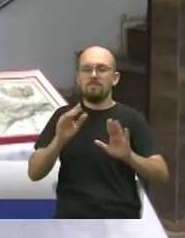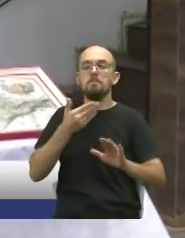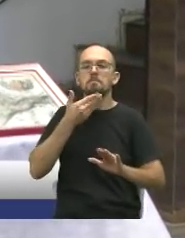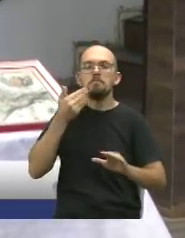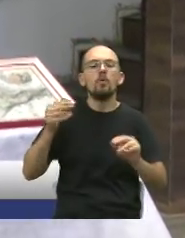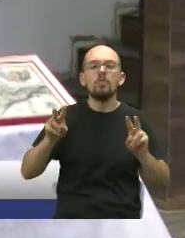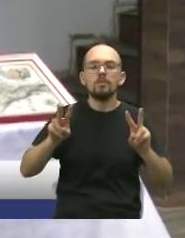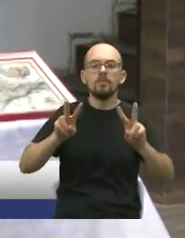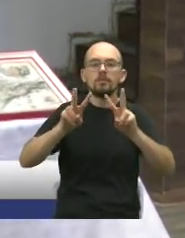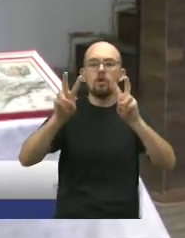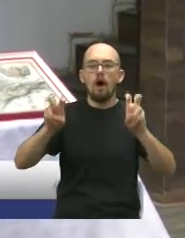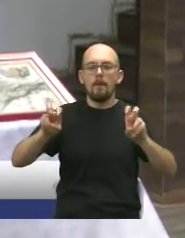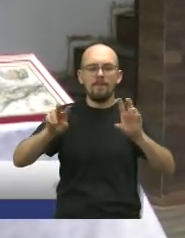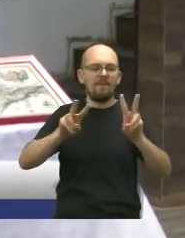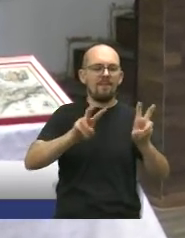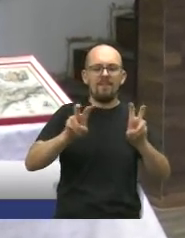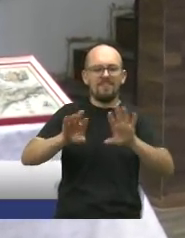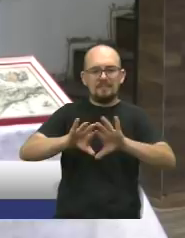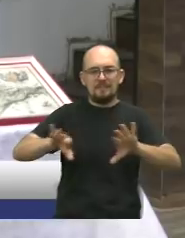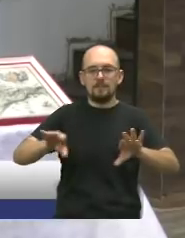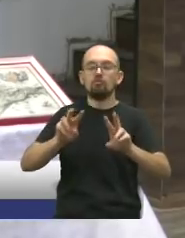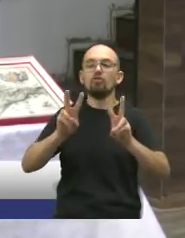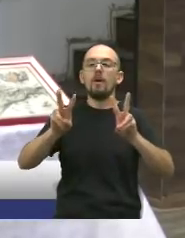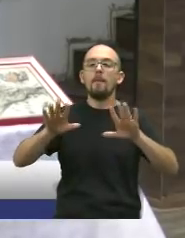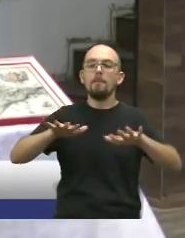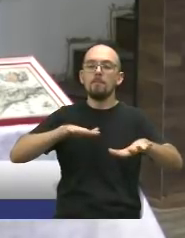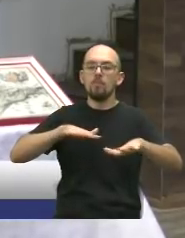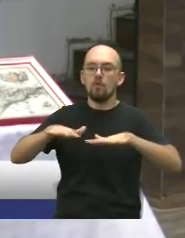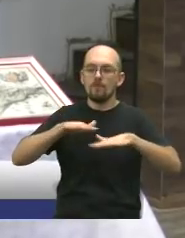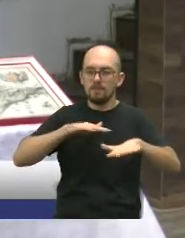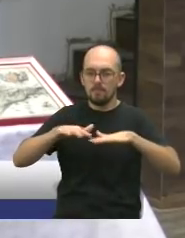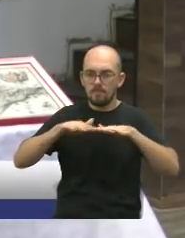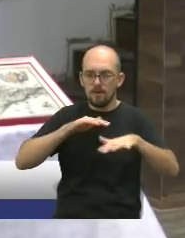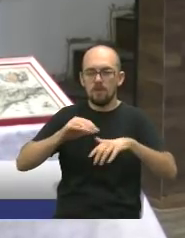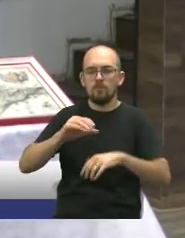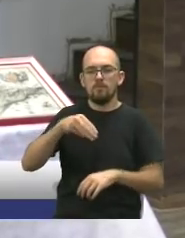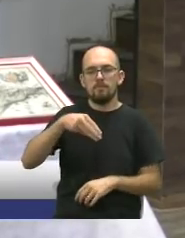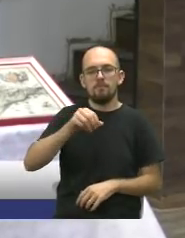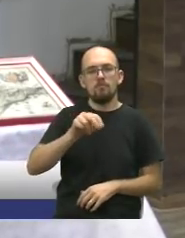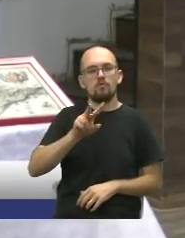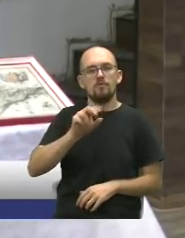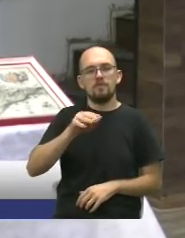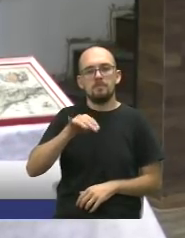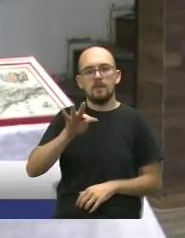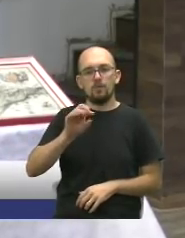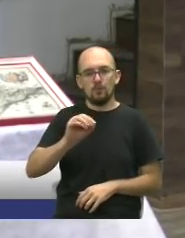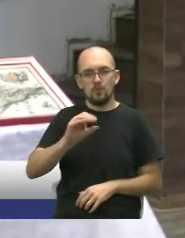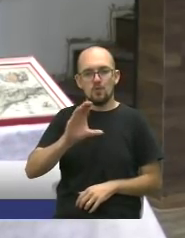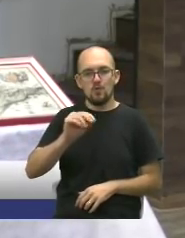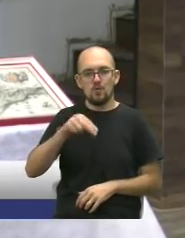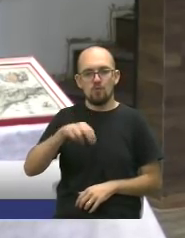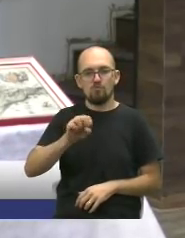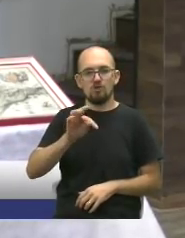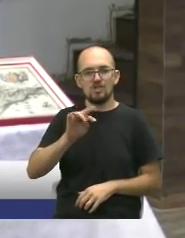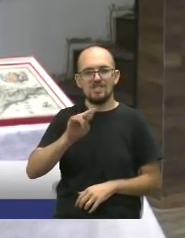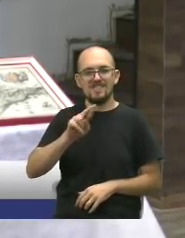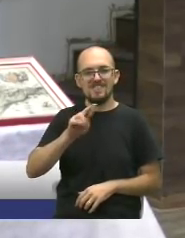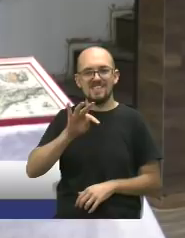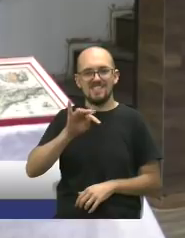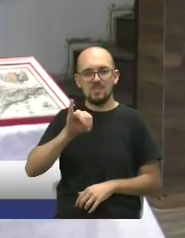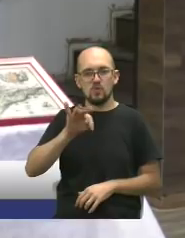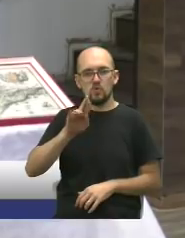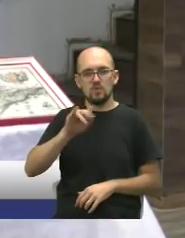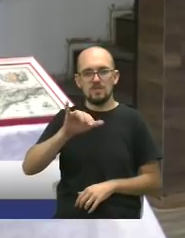constitucionalista. Movimento constitucionalista que seria a própria Revolução de 32, porque envolveu mais do que luta armada,